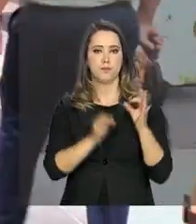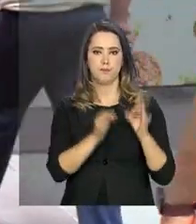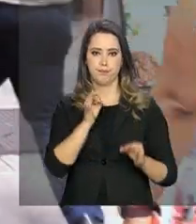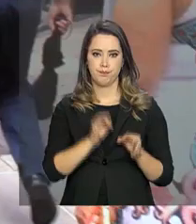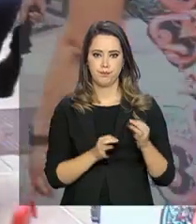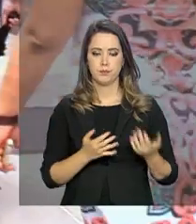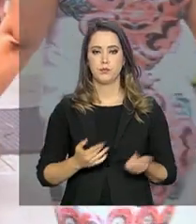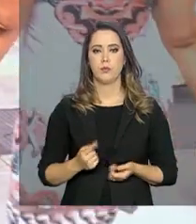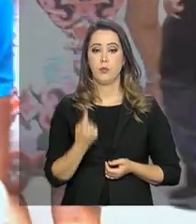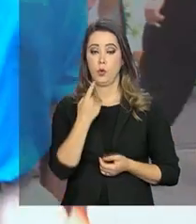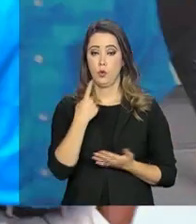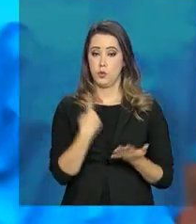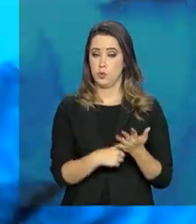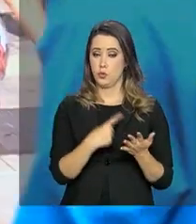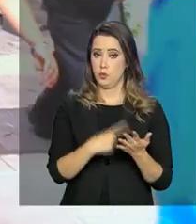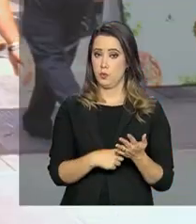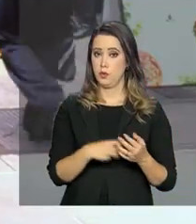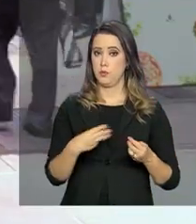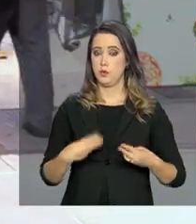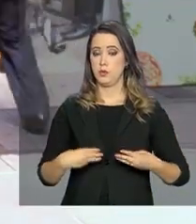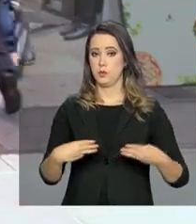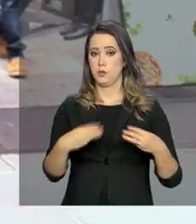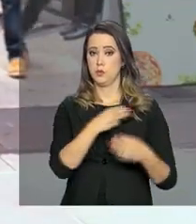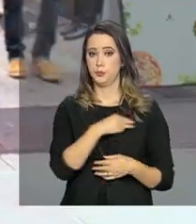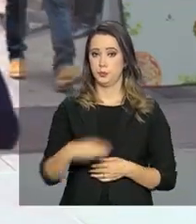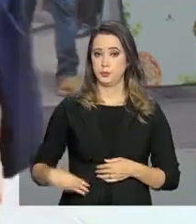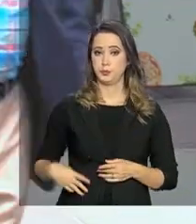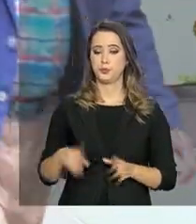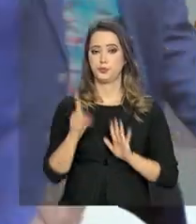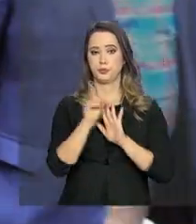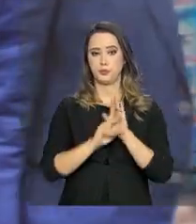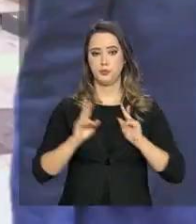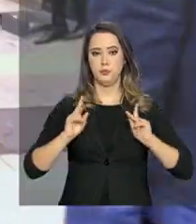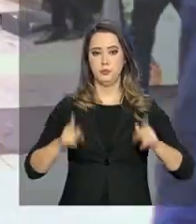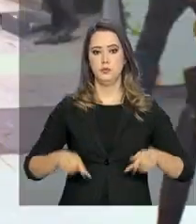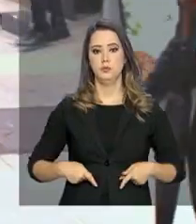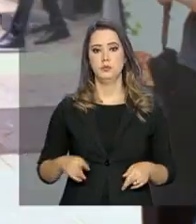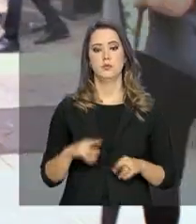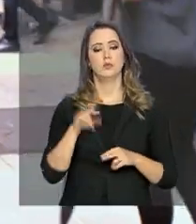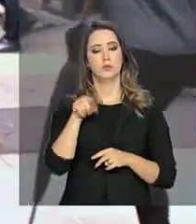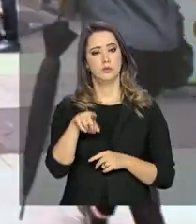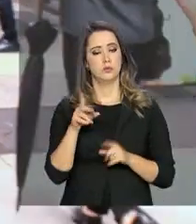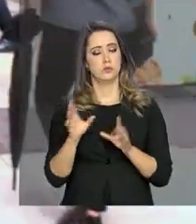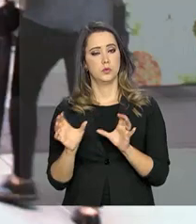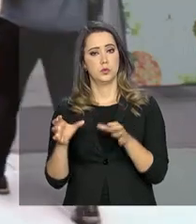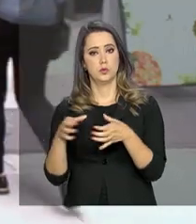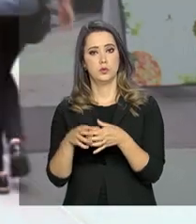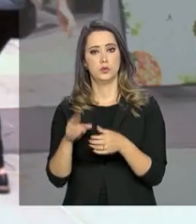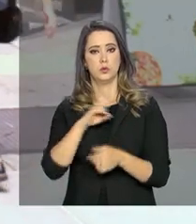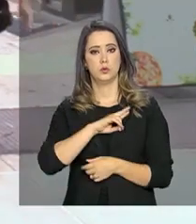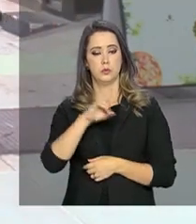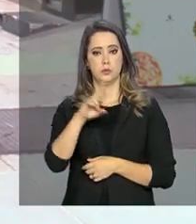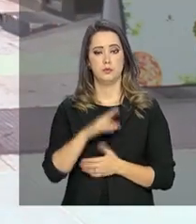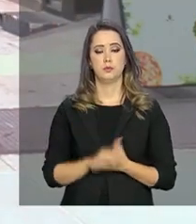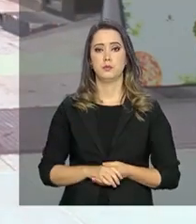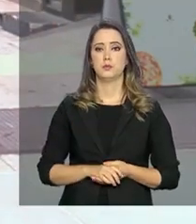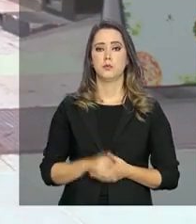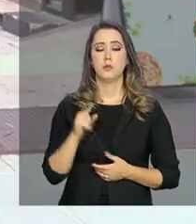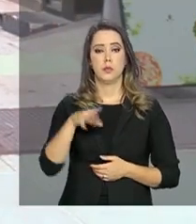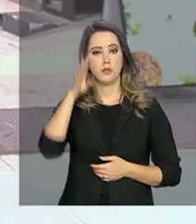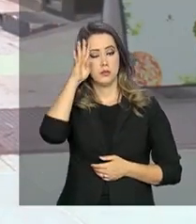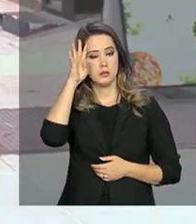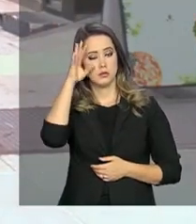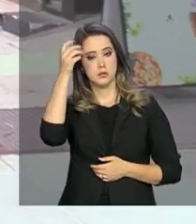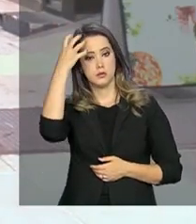ministro dos direitos humanos foi uma reunião nas nações unidas com o representante do secretário geral da organização nesta quarta ele vai a